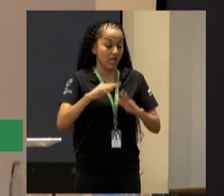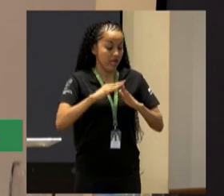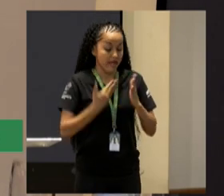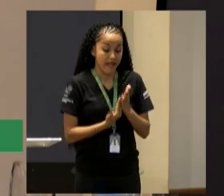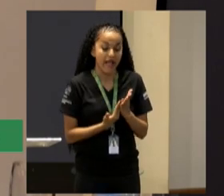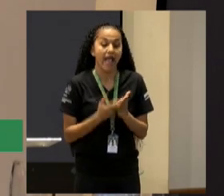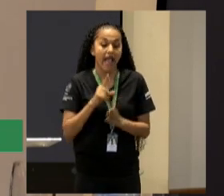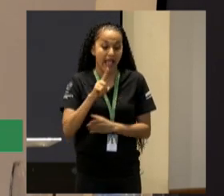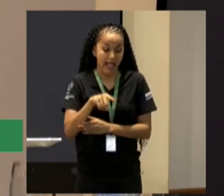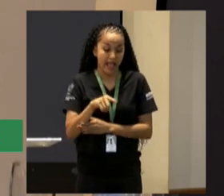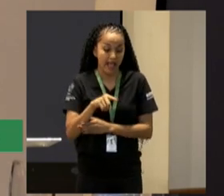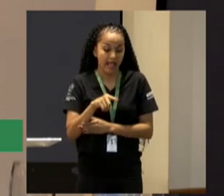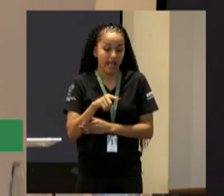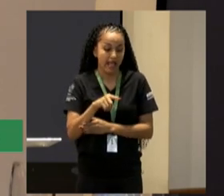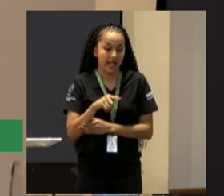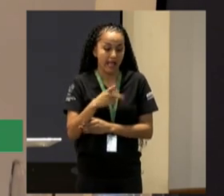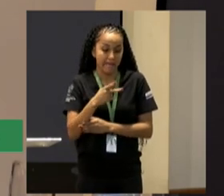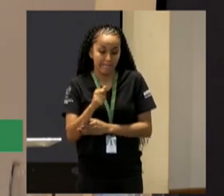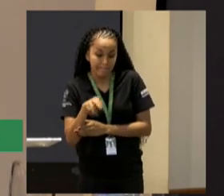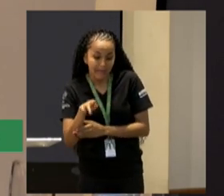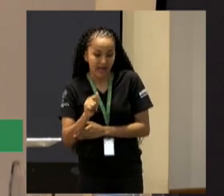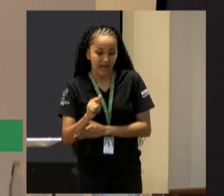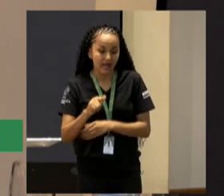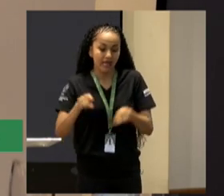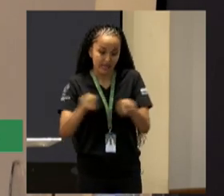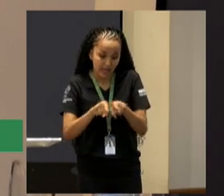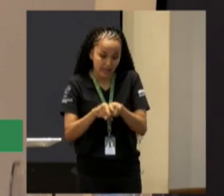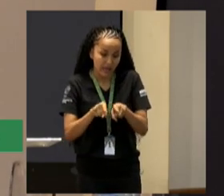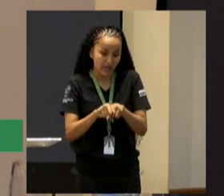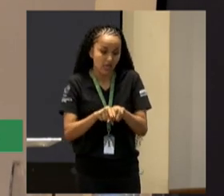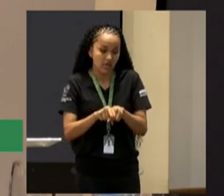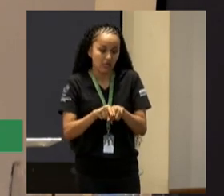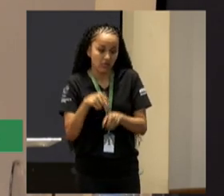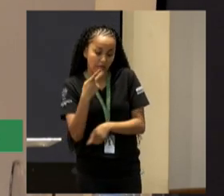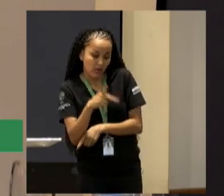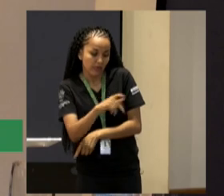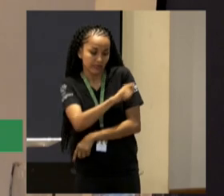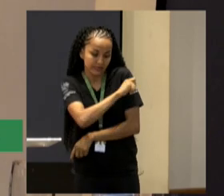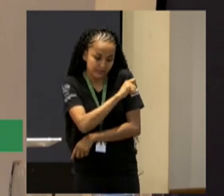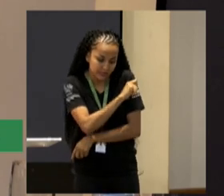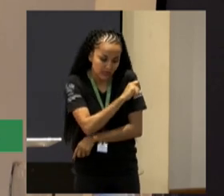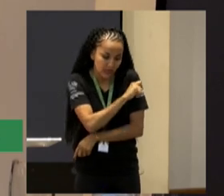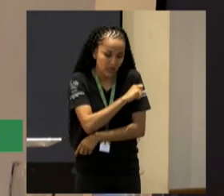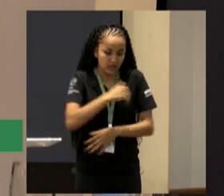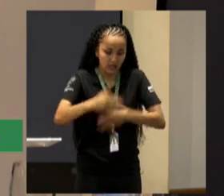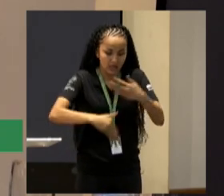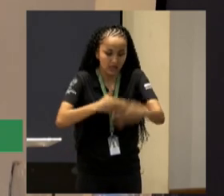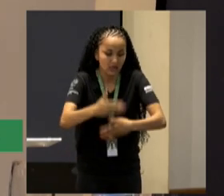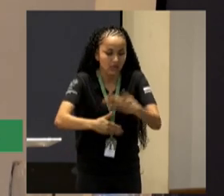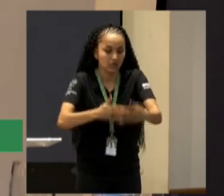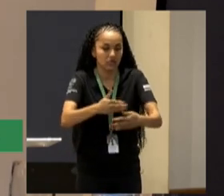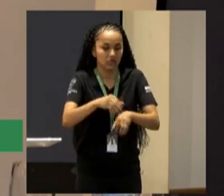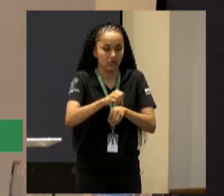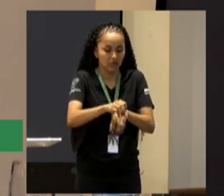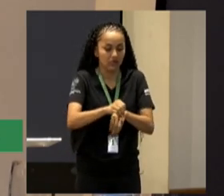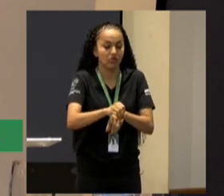é para e do estudante. A centralidade do processo pedagógico não é nossa.